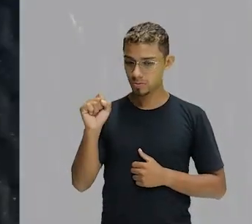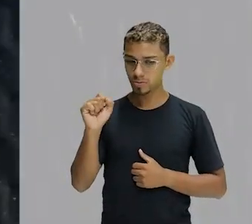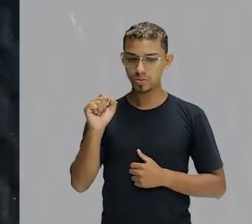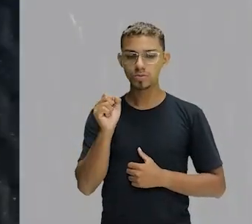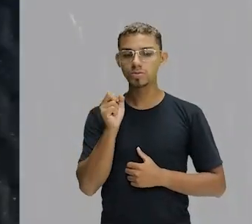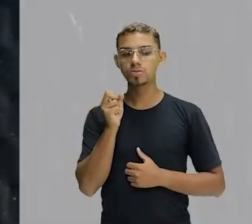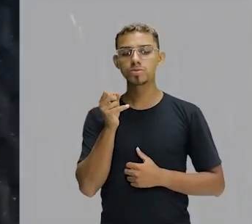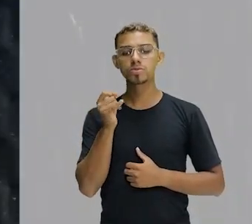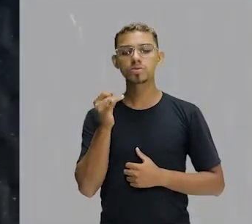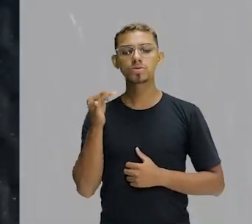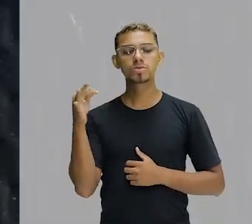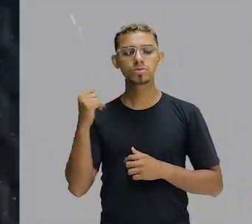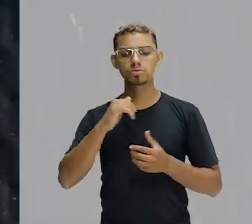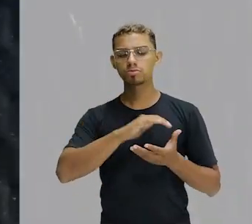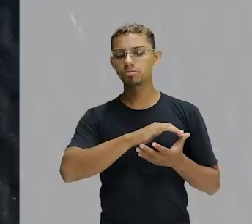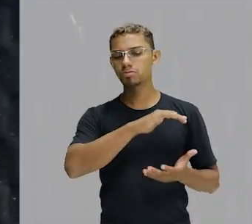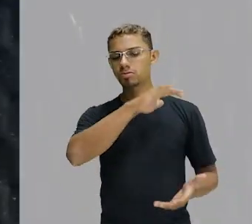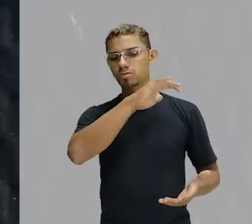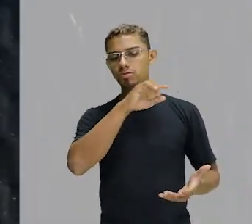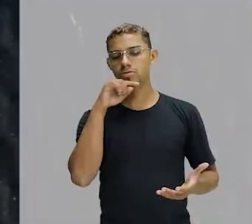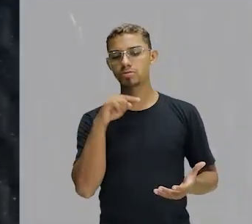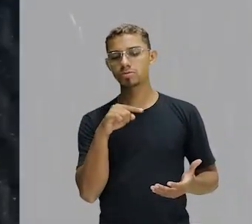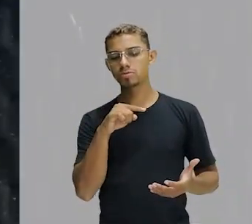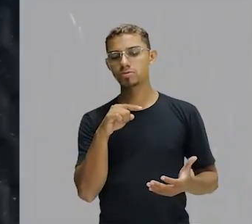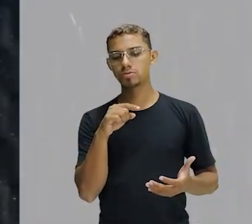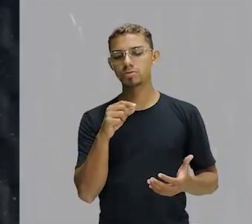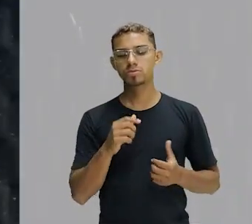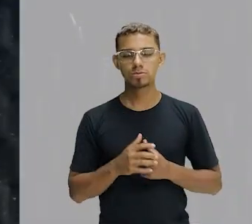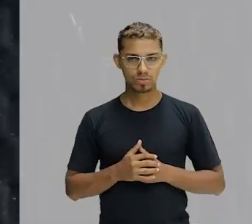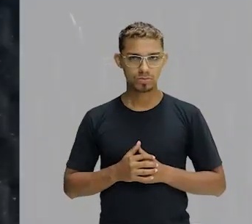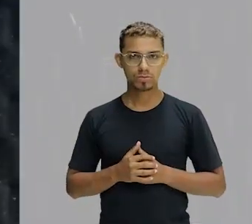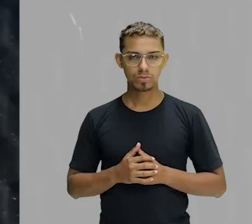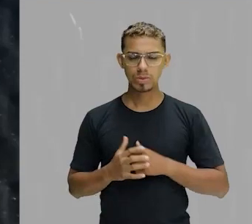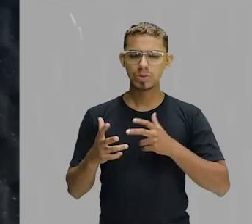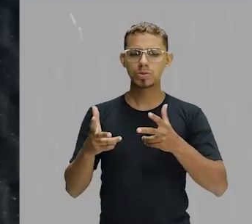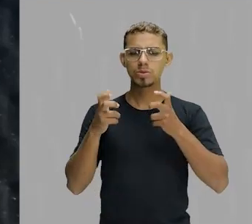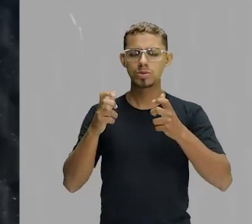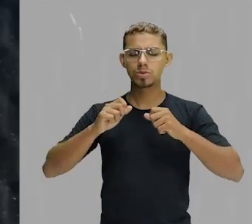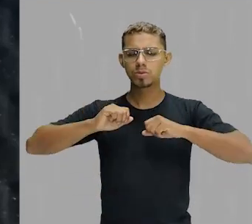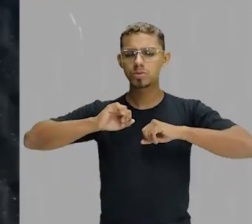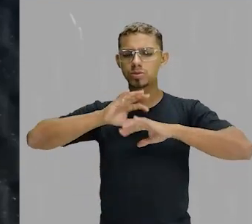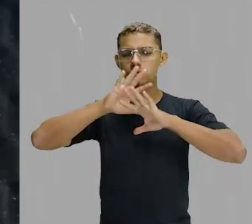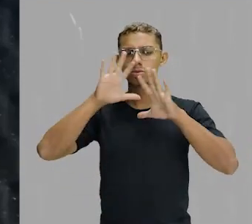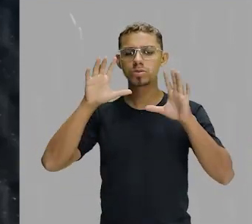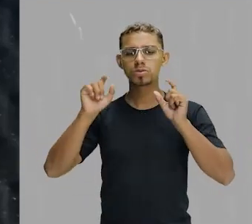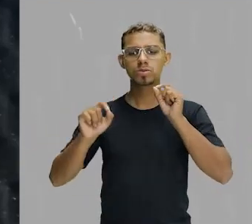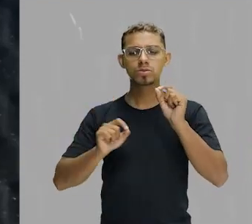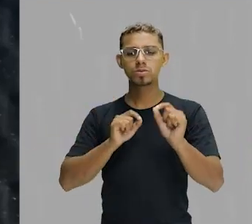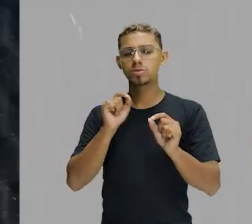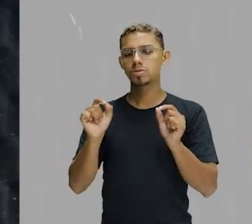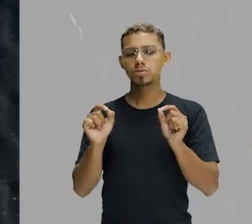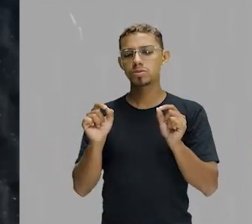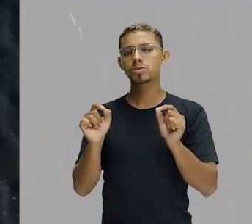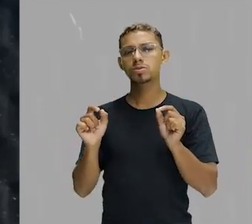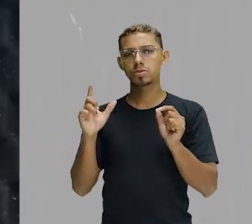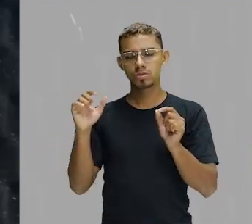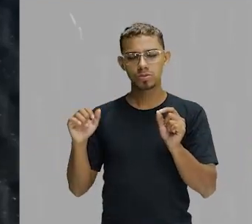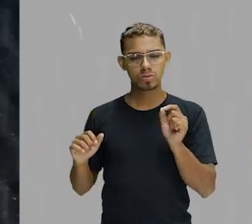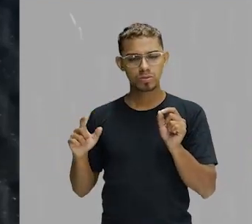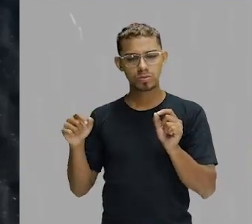ele terá disponível em sua caderneta? Então, perceba que a questão aqui traz claramente para nós uma situação de matemática